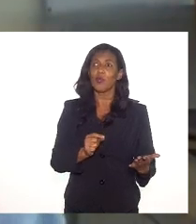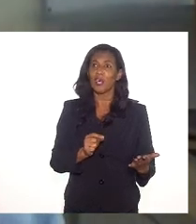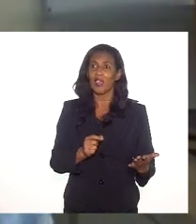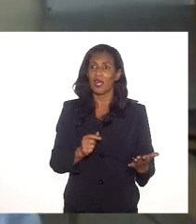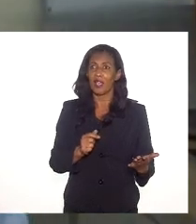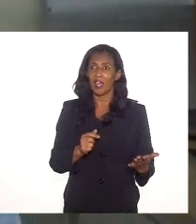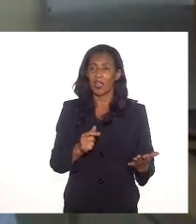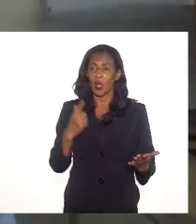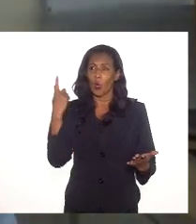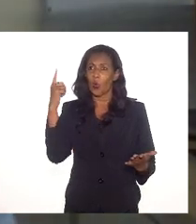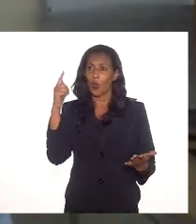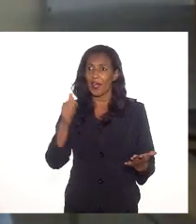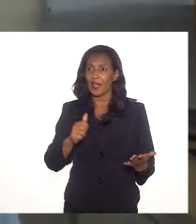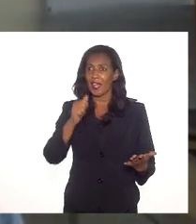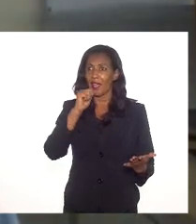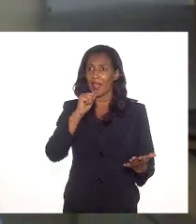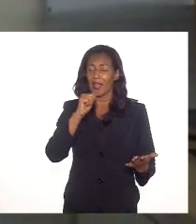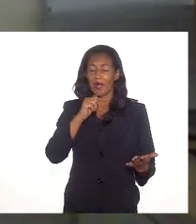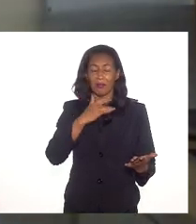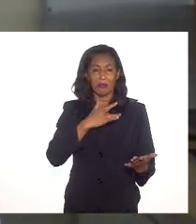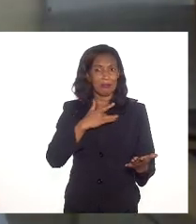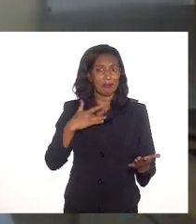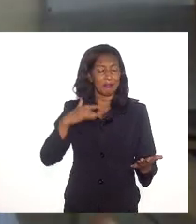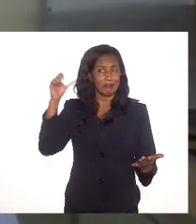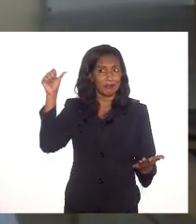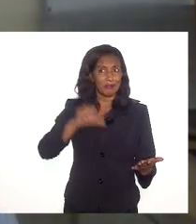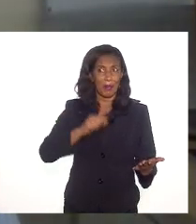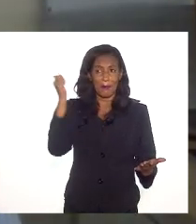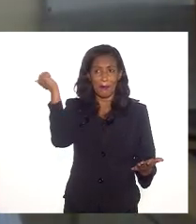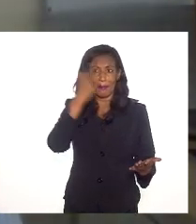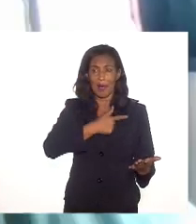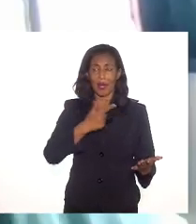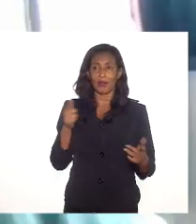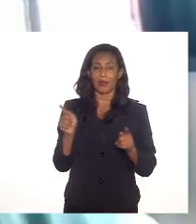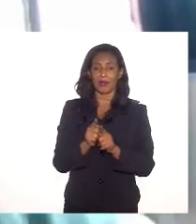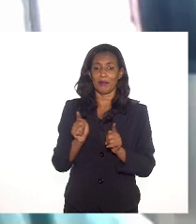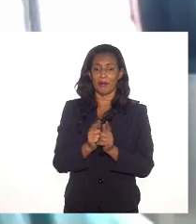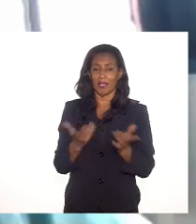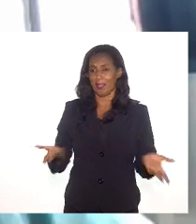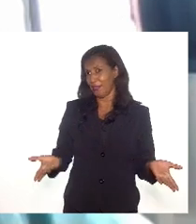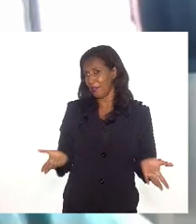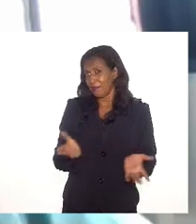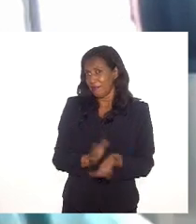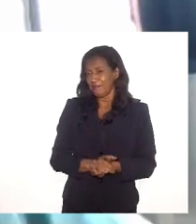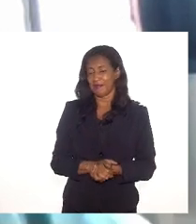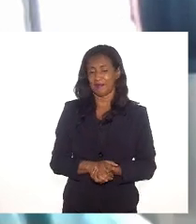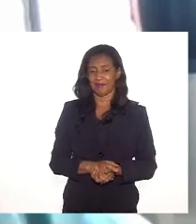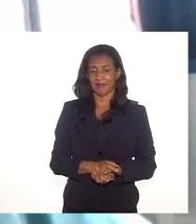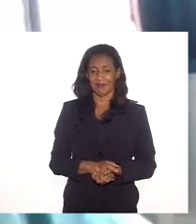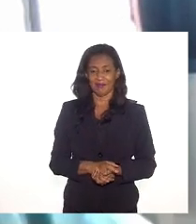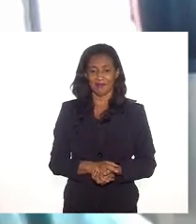Refrigerante faz um mal à saúde desgraçado. Né? Vou pedir vista, Márcio Pacheco.